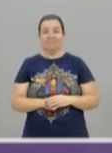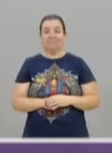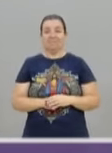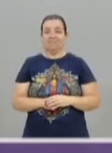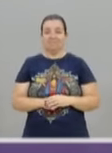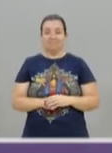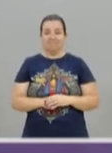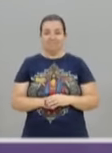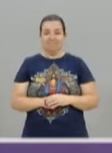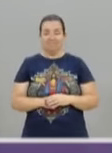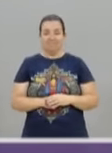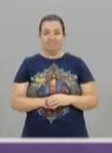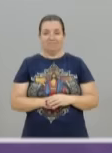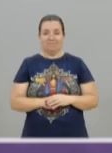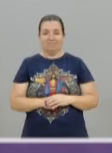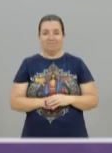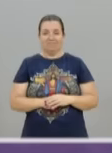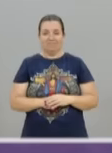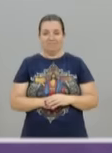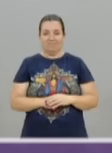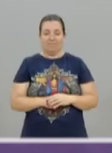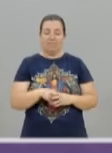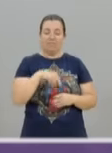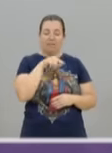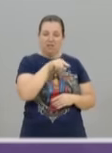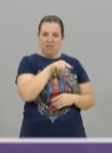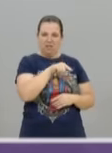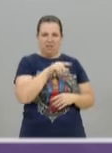não está aí um acomodar-se